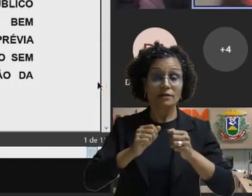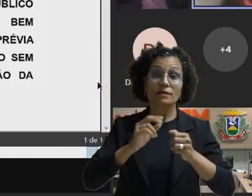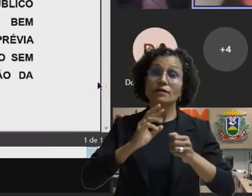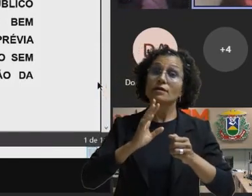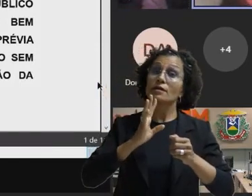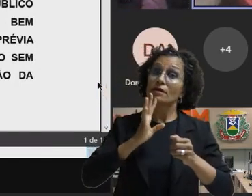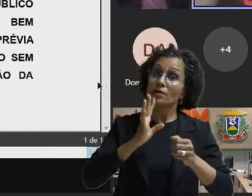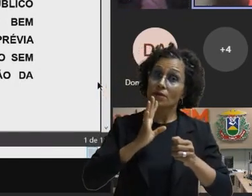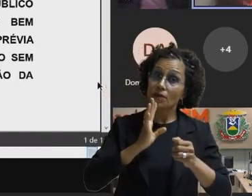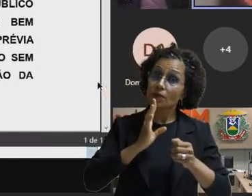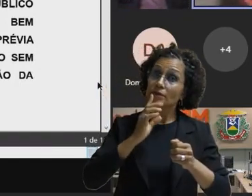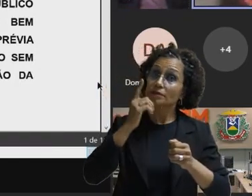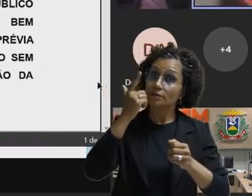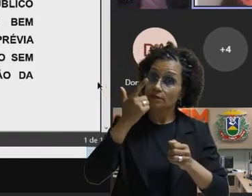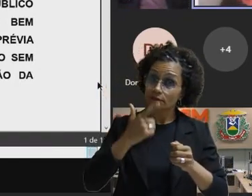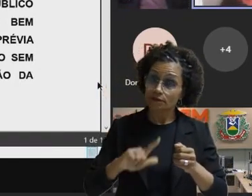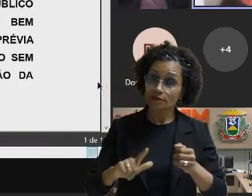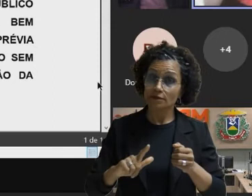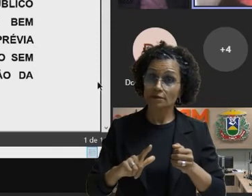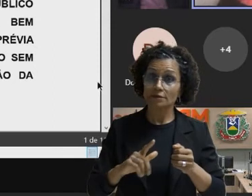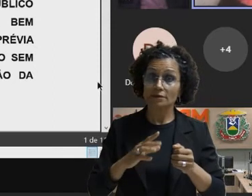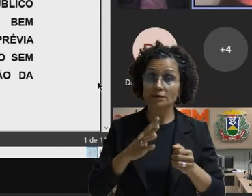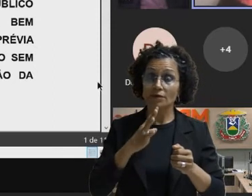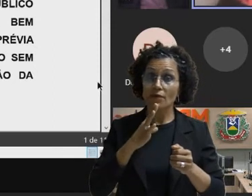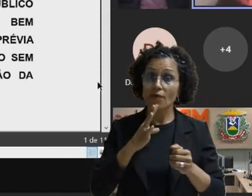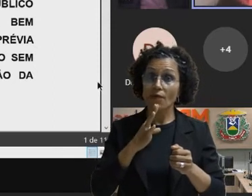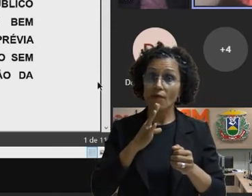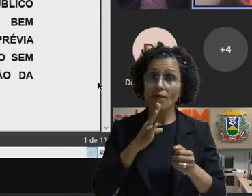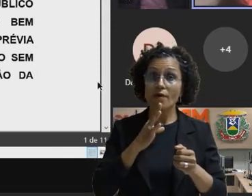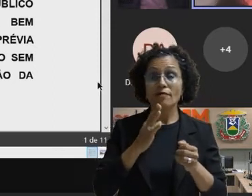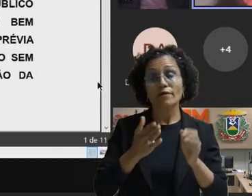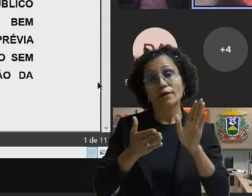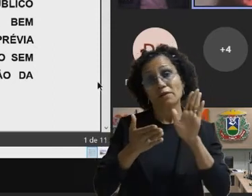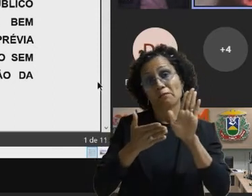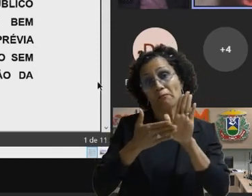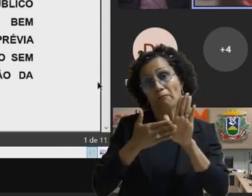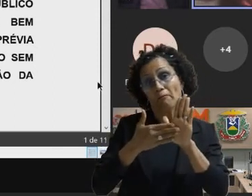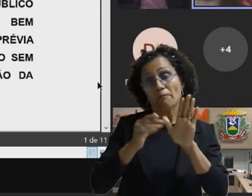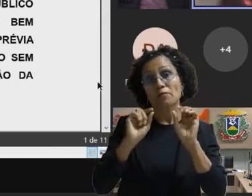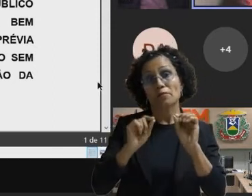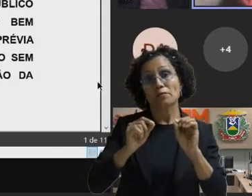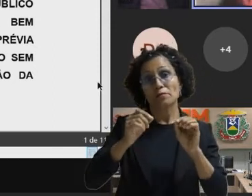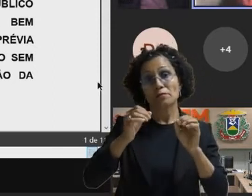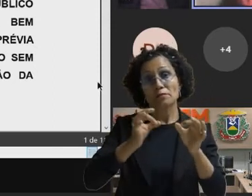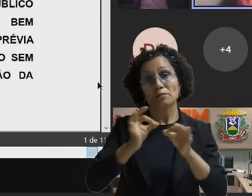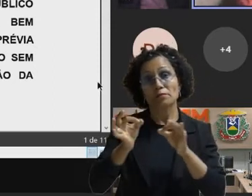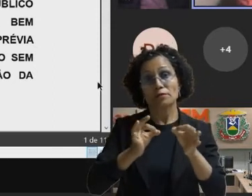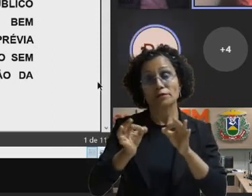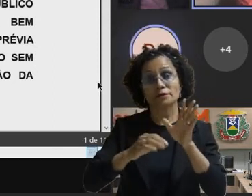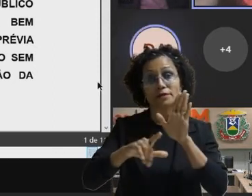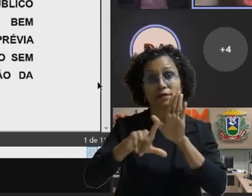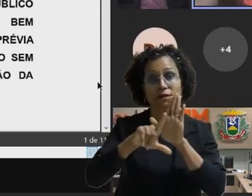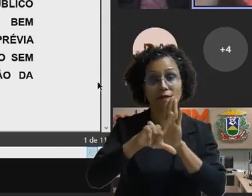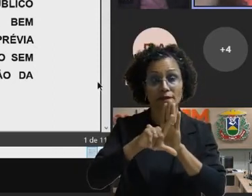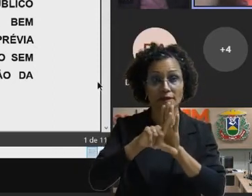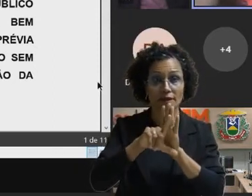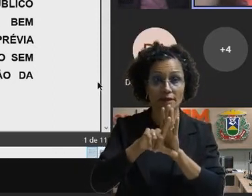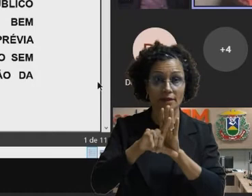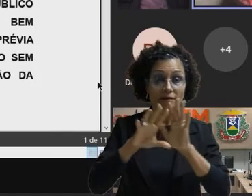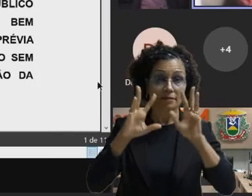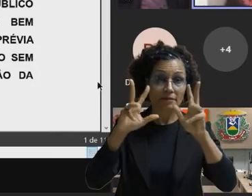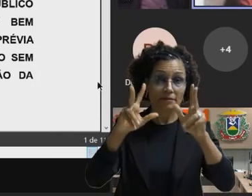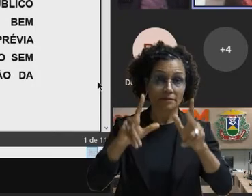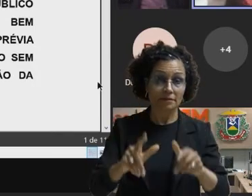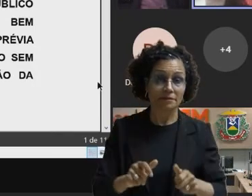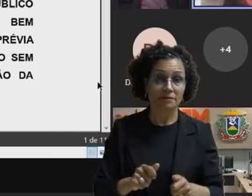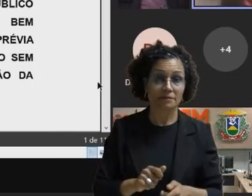reconhecido. Toda vez que eles falam no interesse público, eles só falam no projeto federal de lei para todos. Agora,